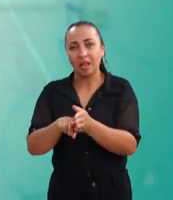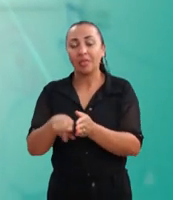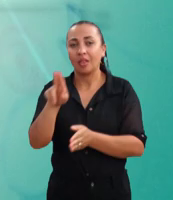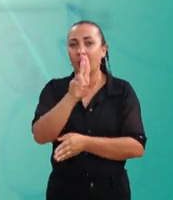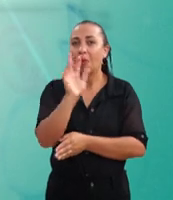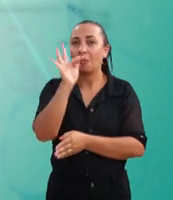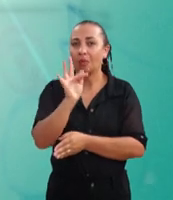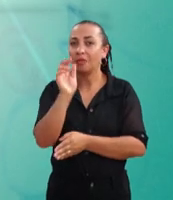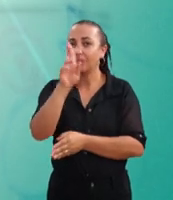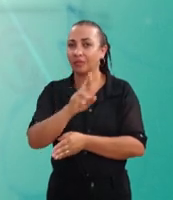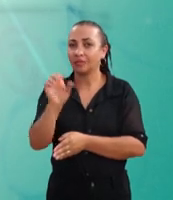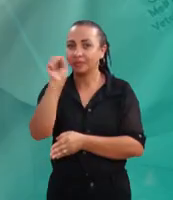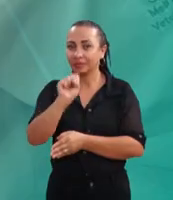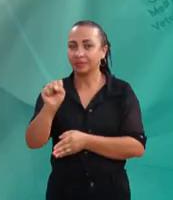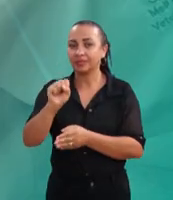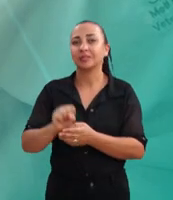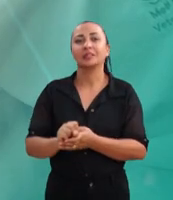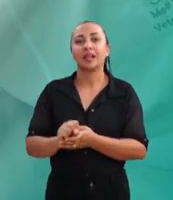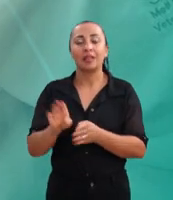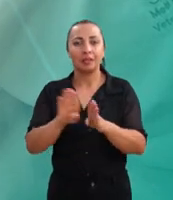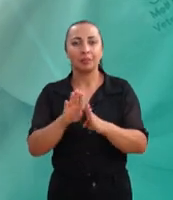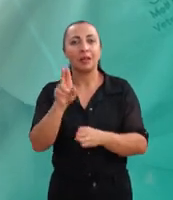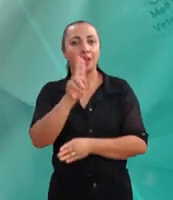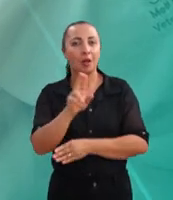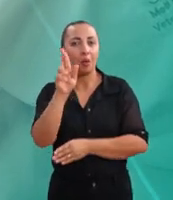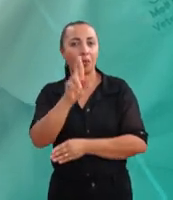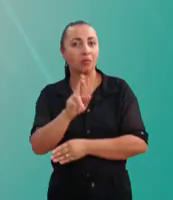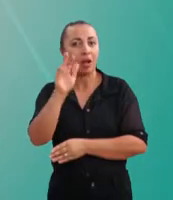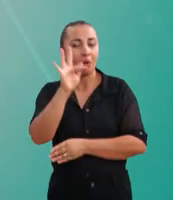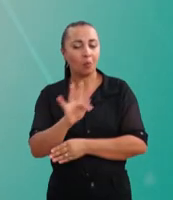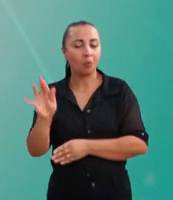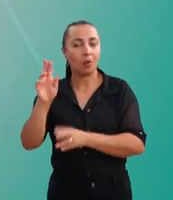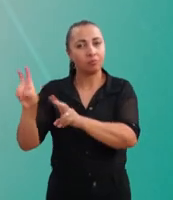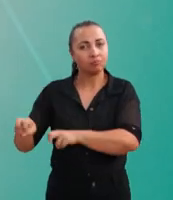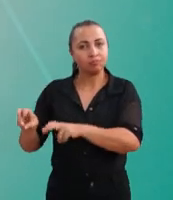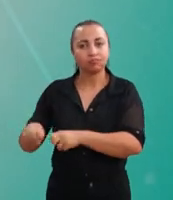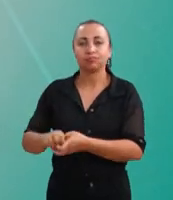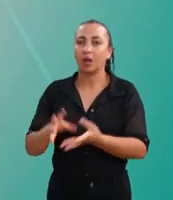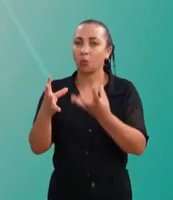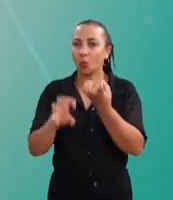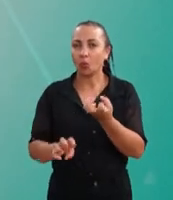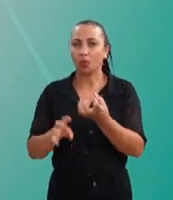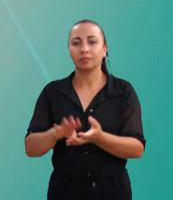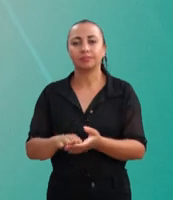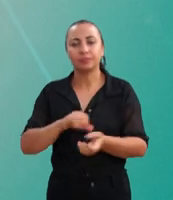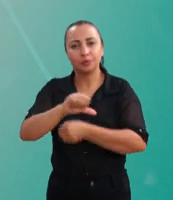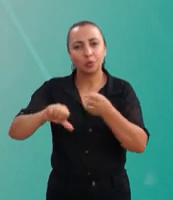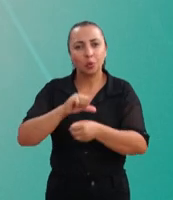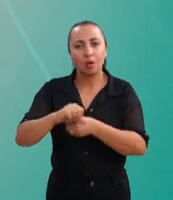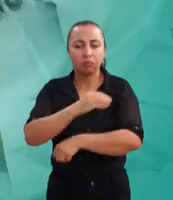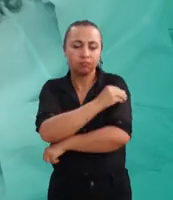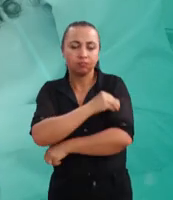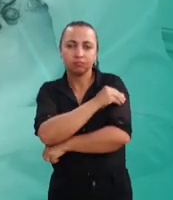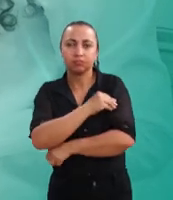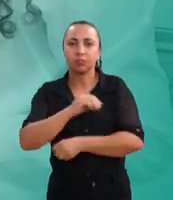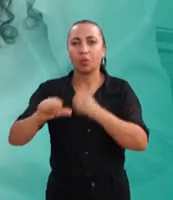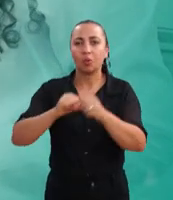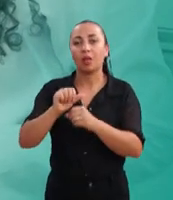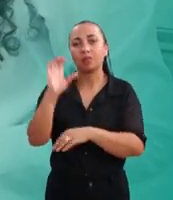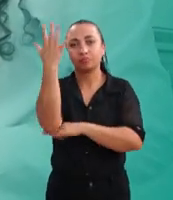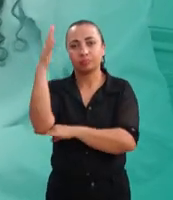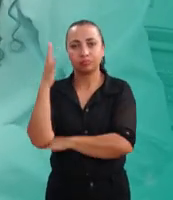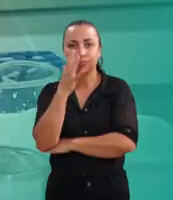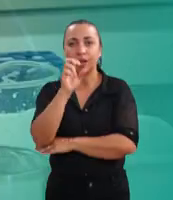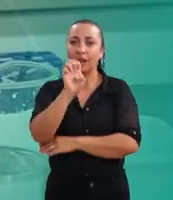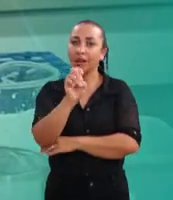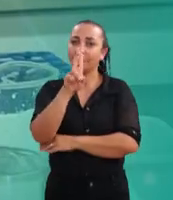Federal do Rio Grande do Norte e da Universidade Federal Rural do semiárido desenvolveram antisséptico natural produzido a base